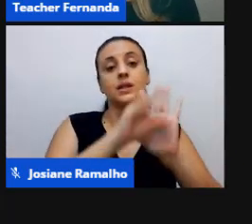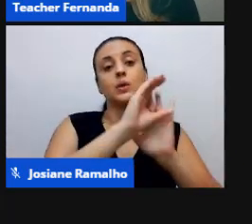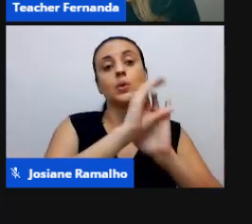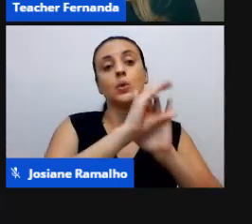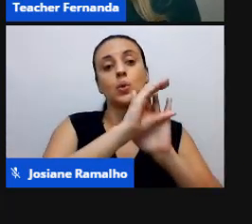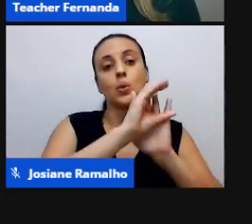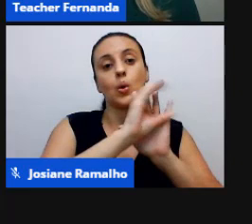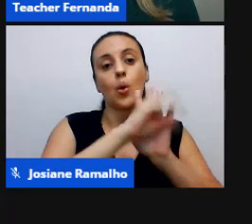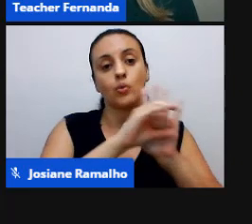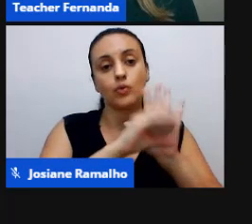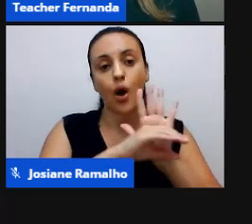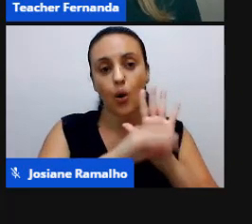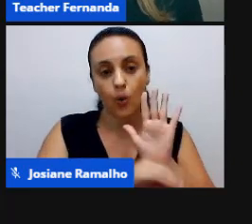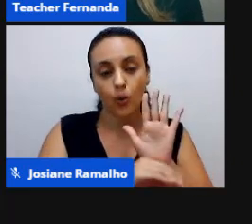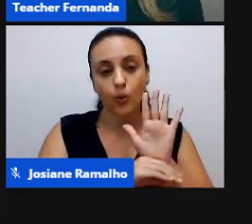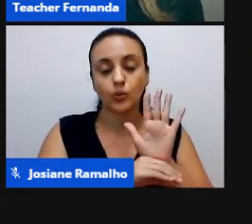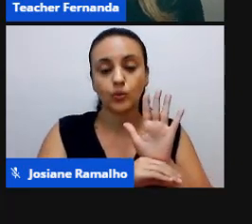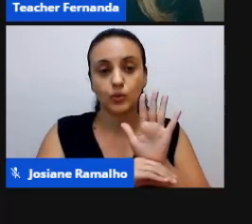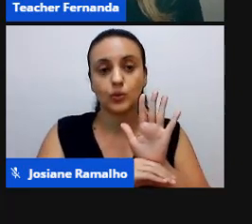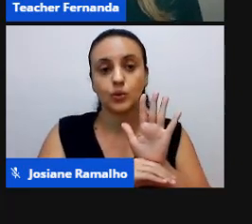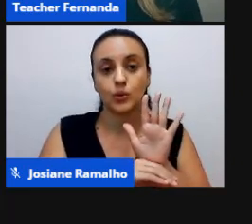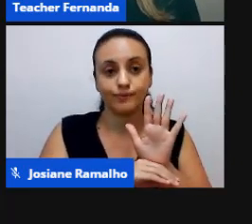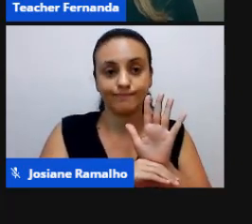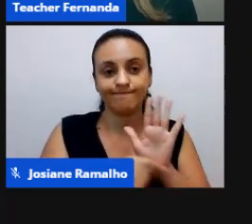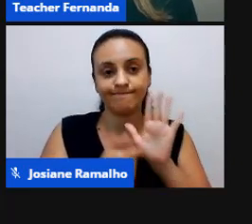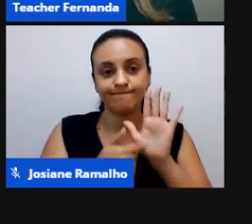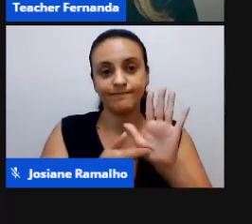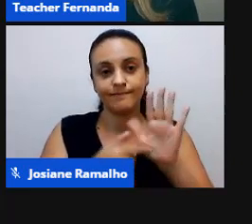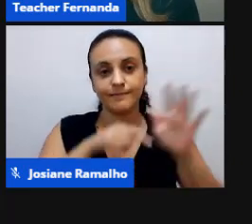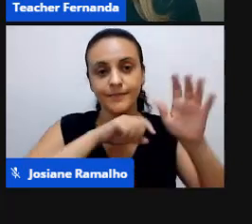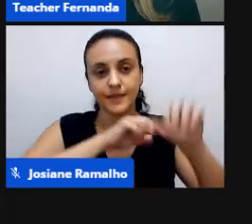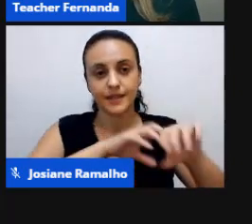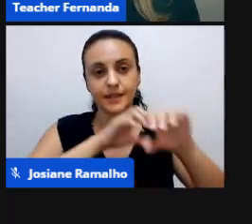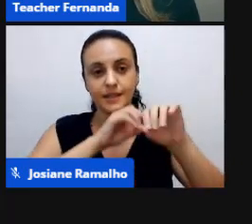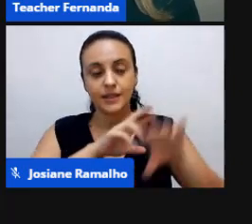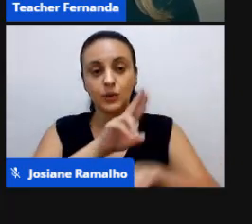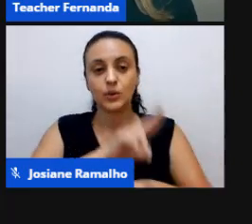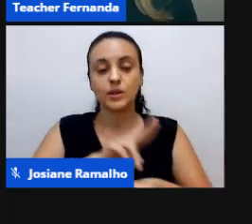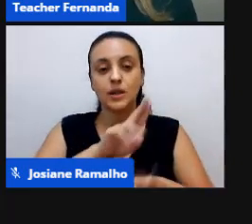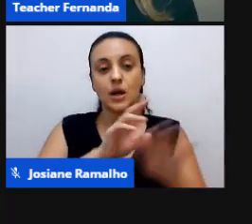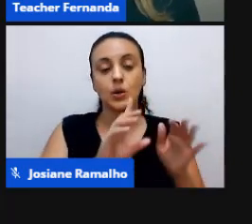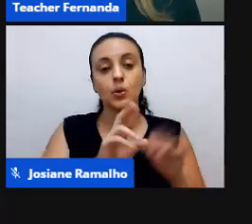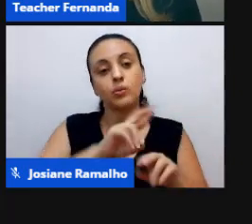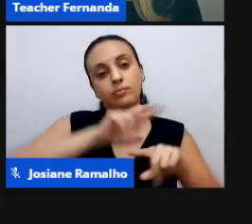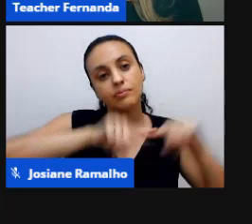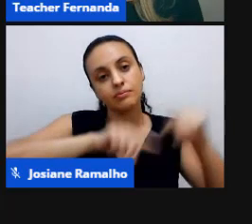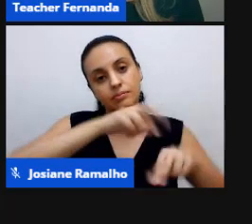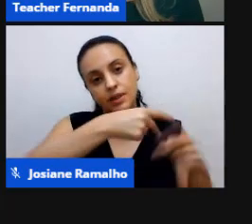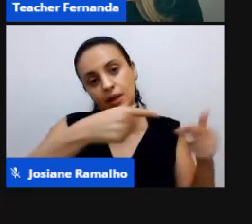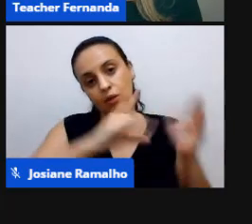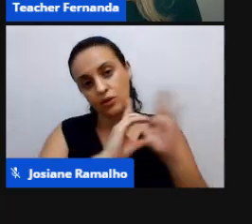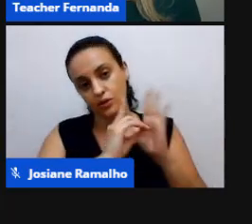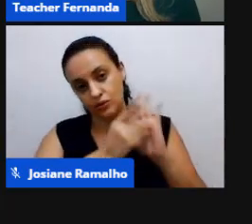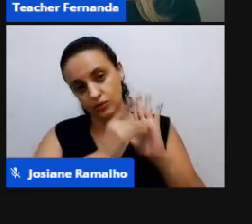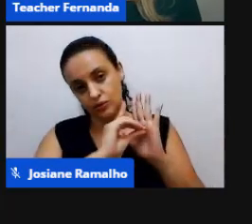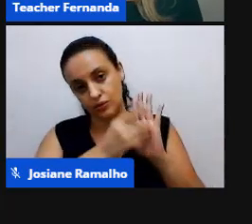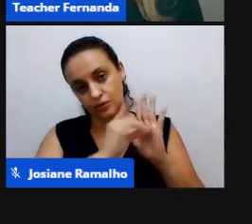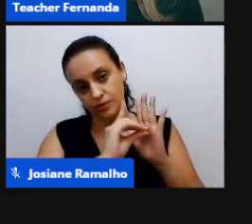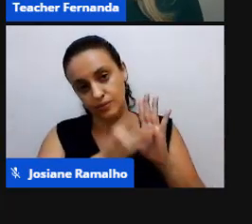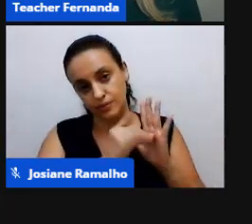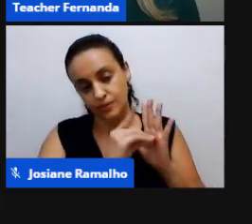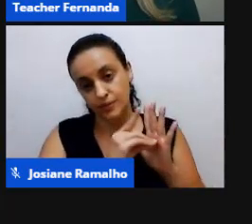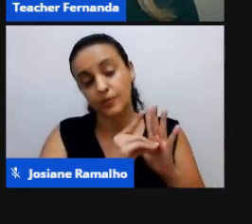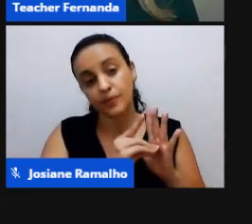digital, não é verdade? Então, o que fez isso acontecer? A pandemia. Então, a pandemia chegou no ano de